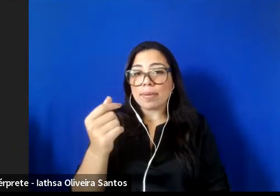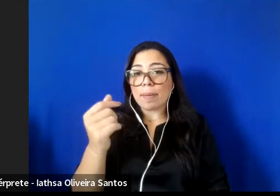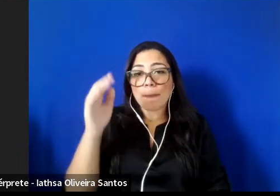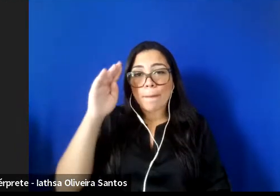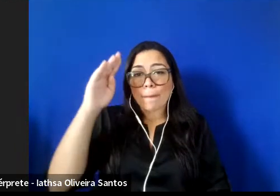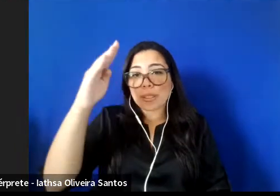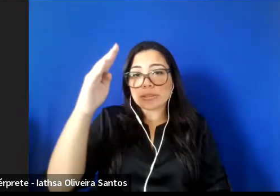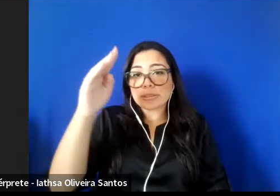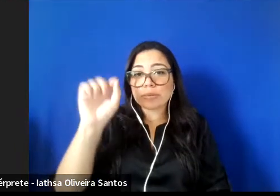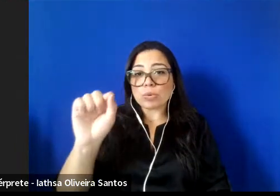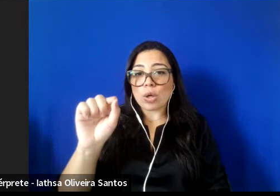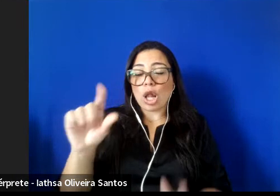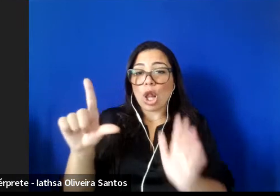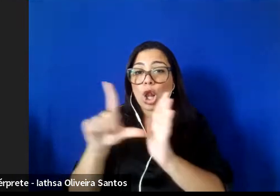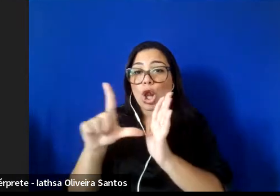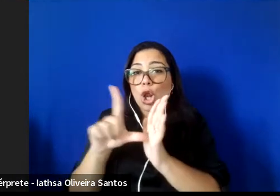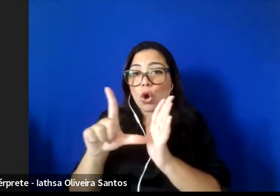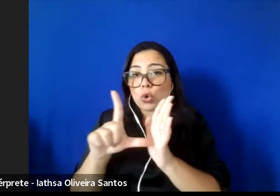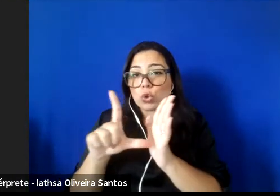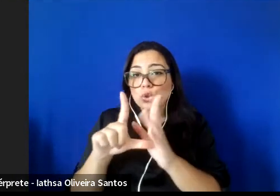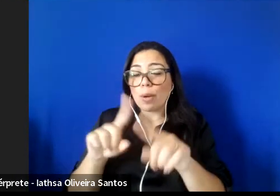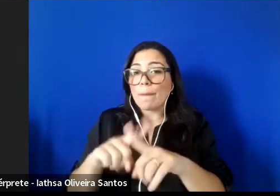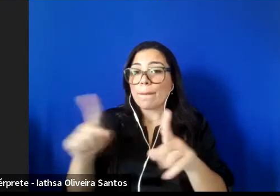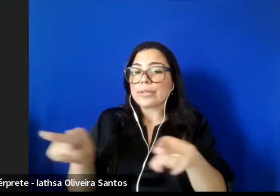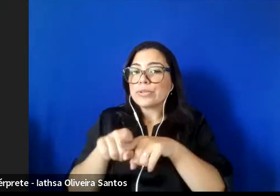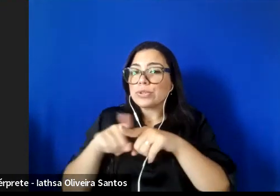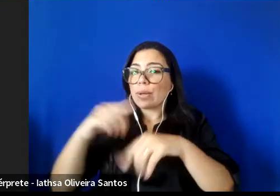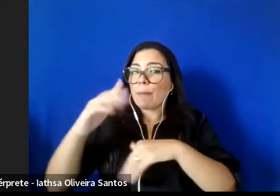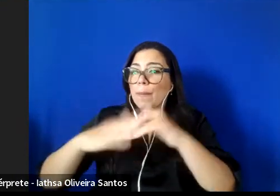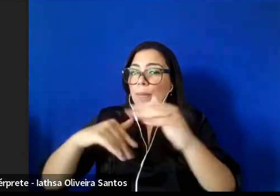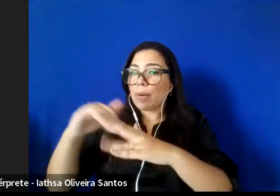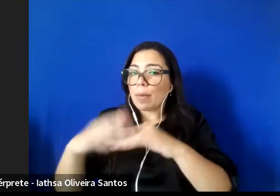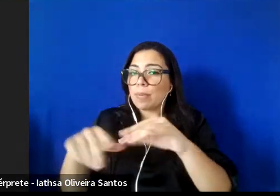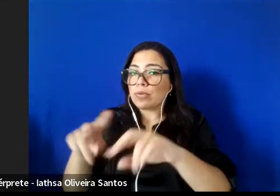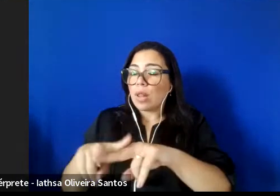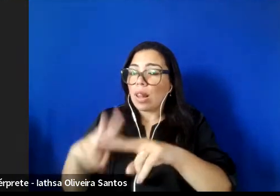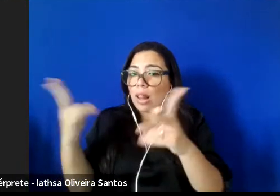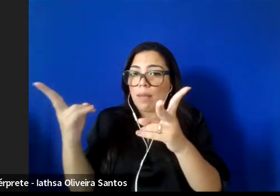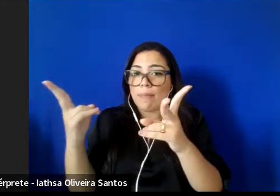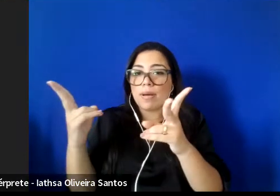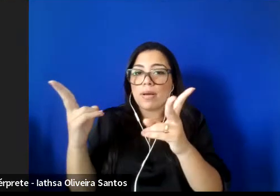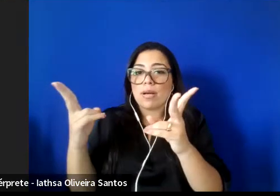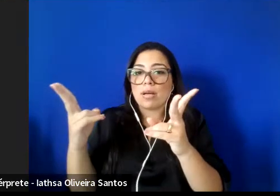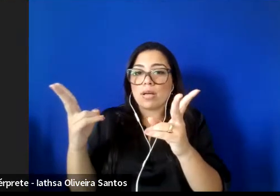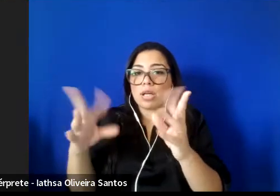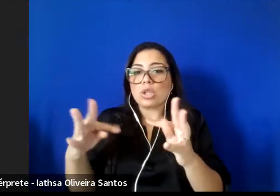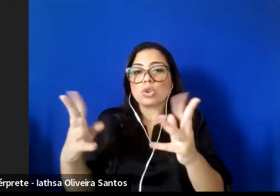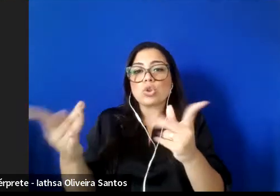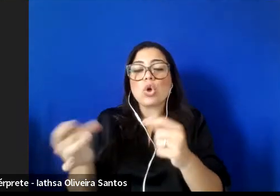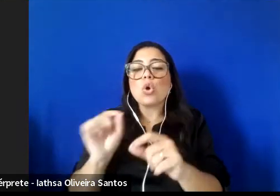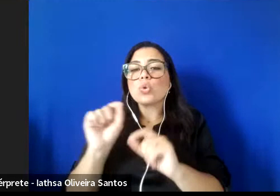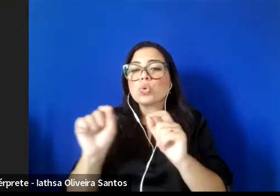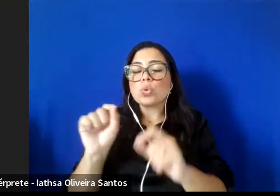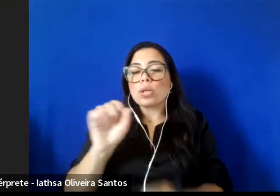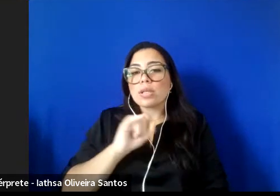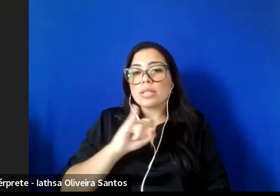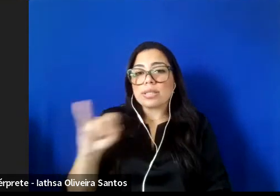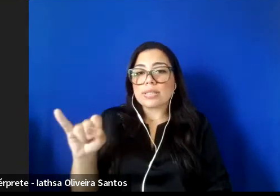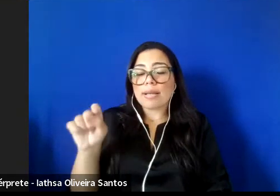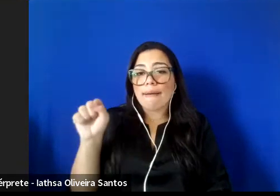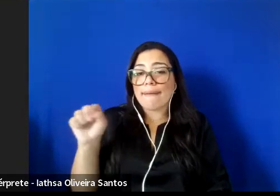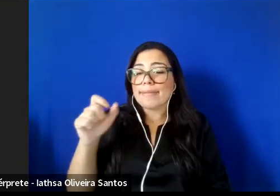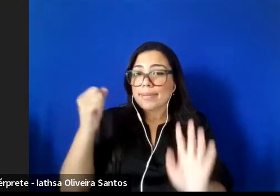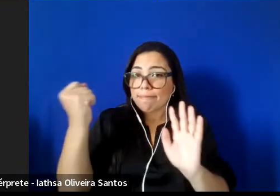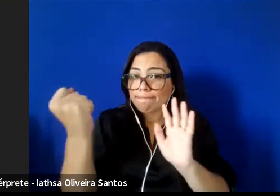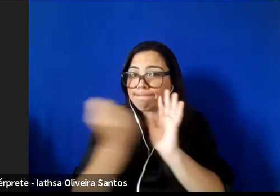de lojistas, né, mas também de profissionais liberais, todos. Se esse impacto